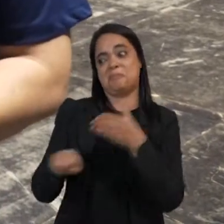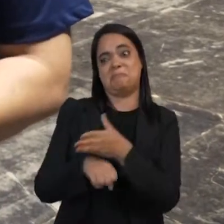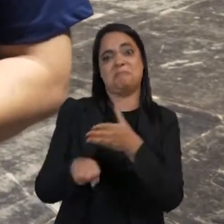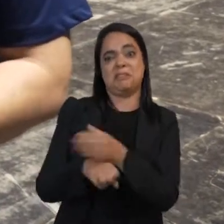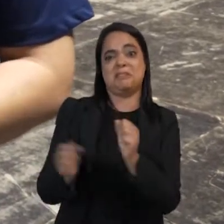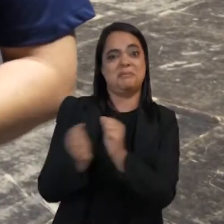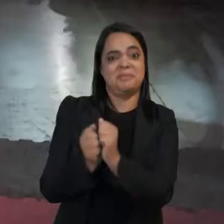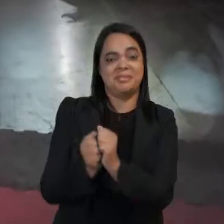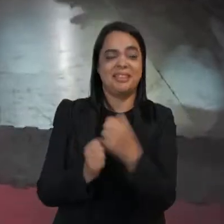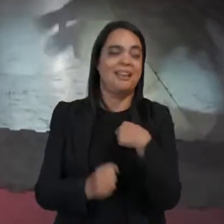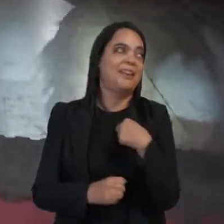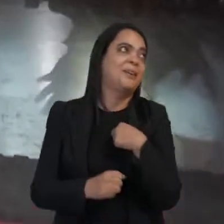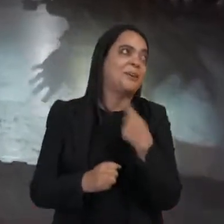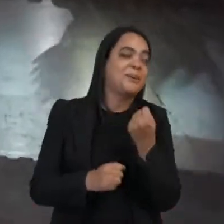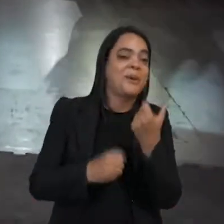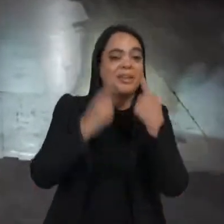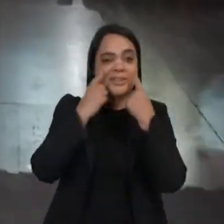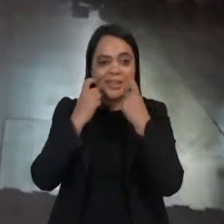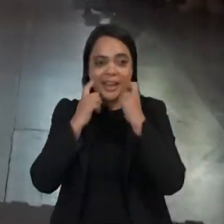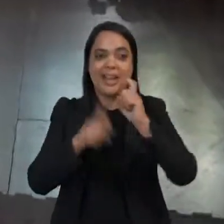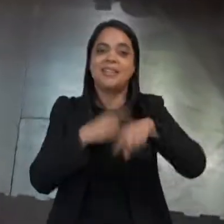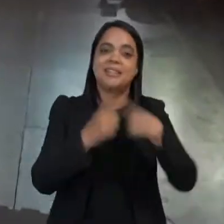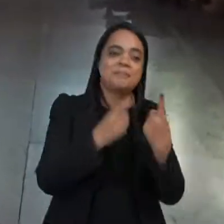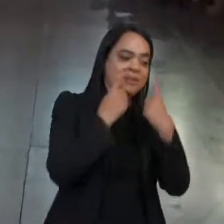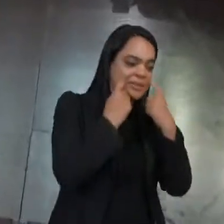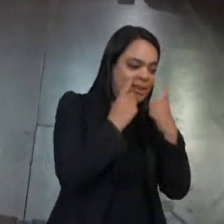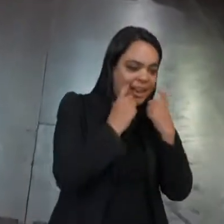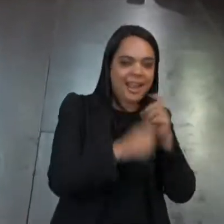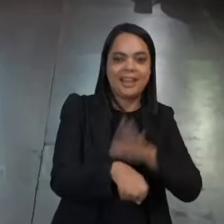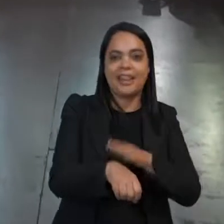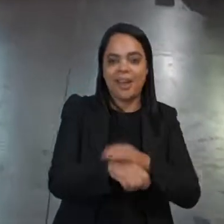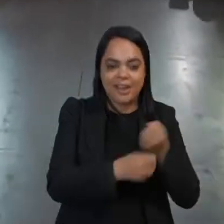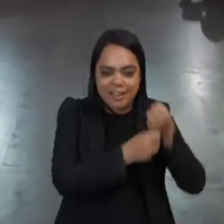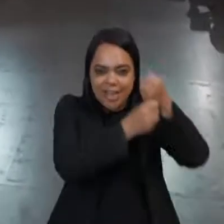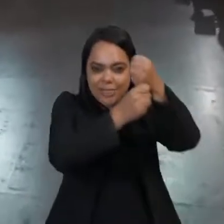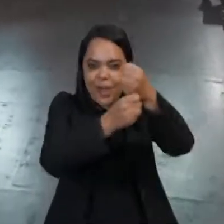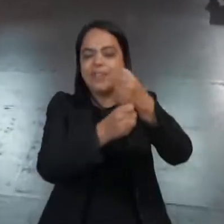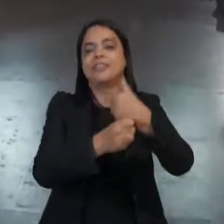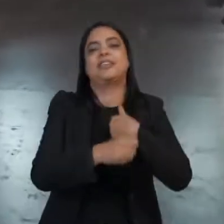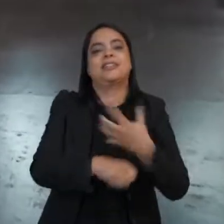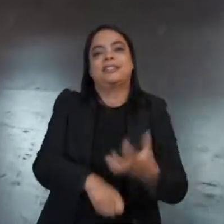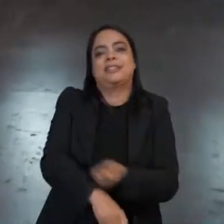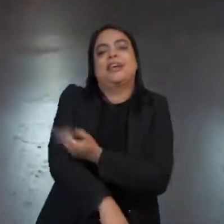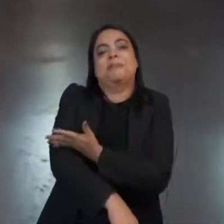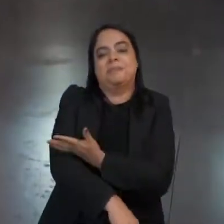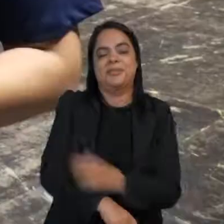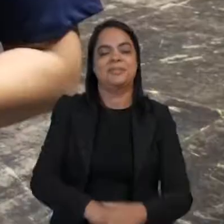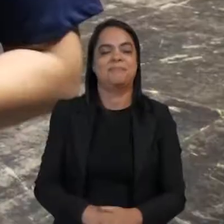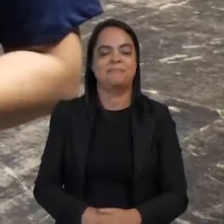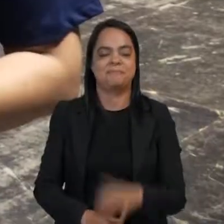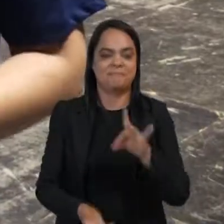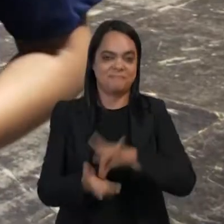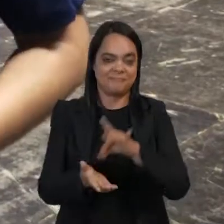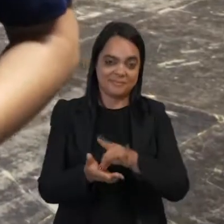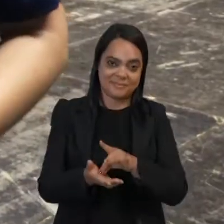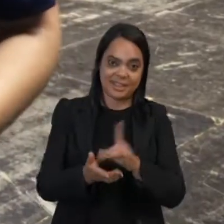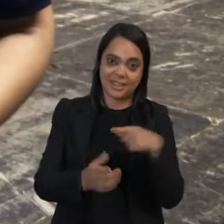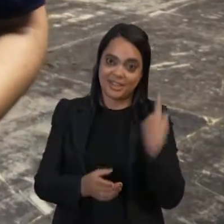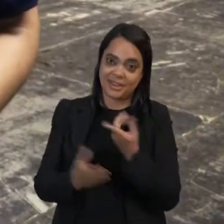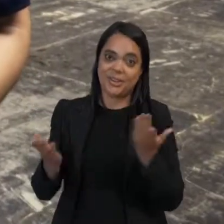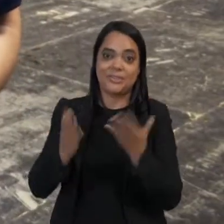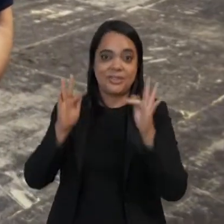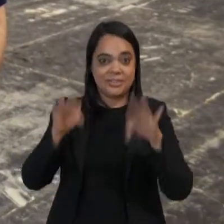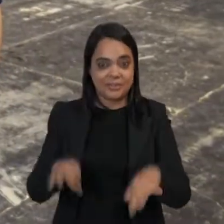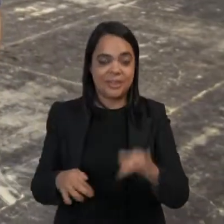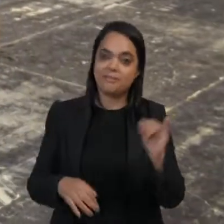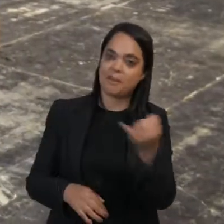atlética, então assim, eu já tava quase chorando ali, depois eu chorei na hora da tocha, então tá sendo bem emocionante. É isso mesmo, galera, ficamos